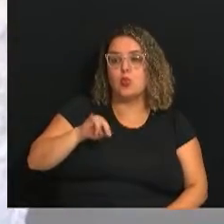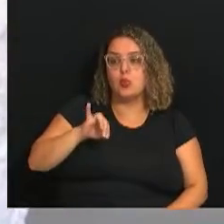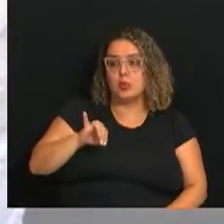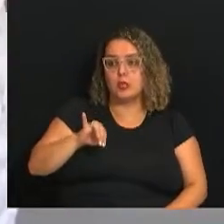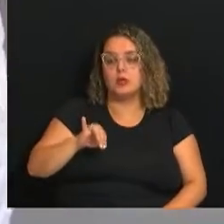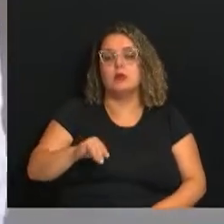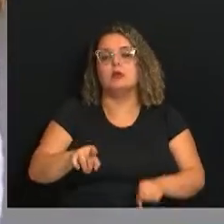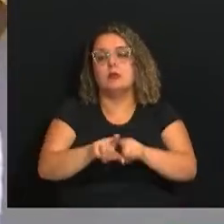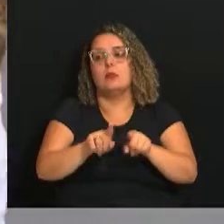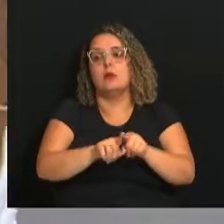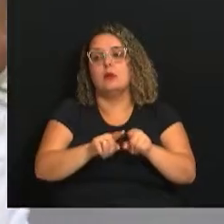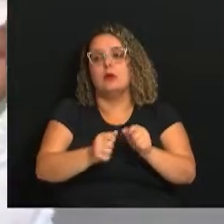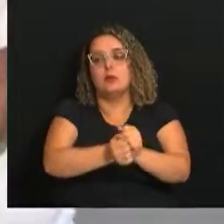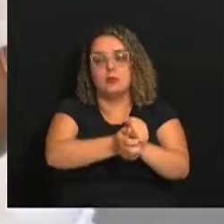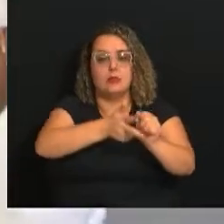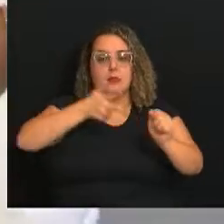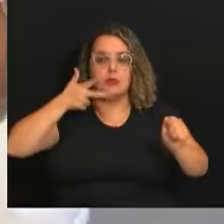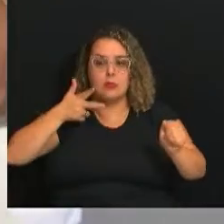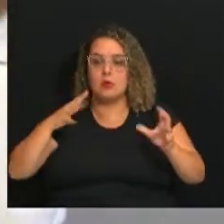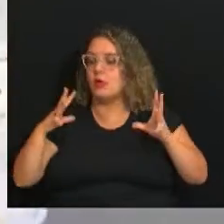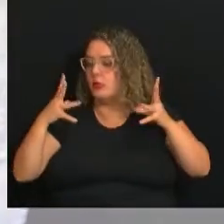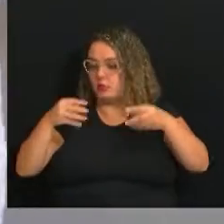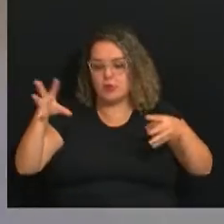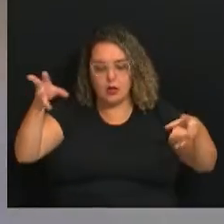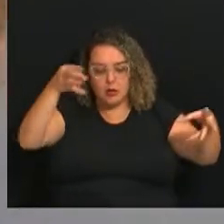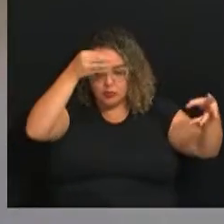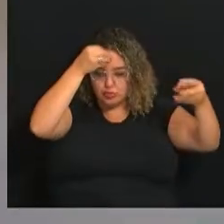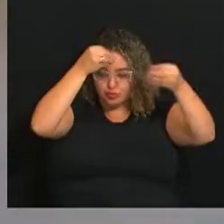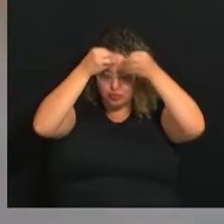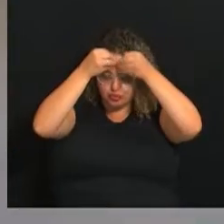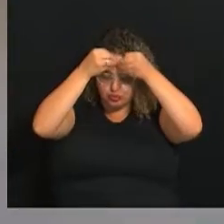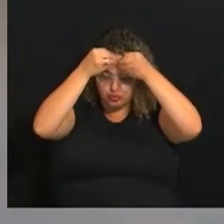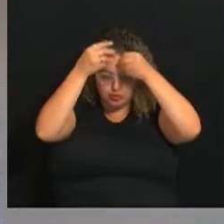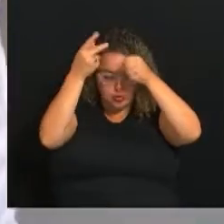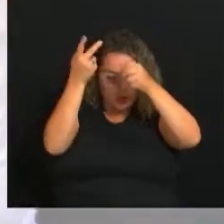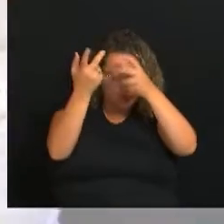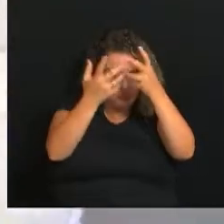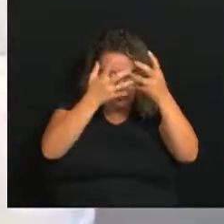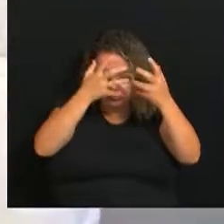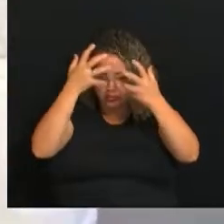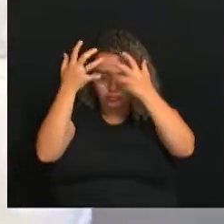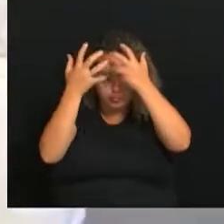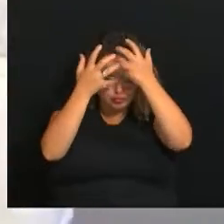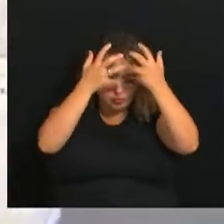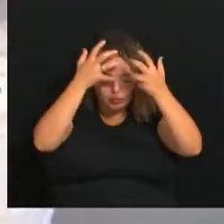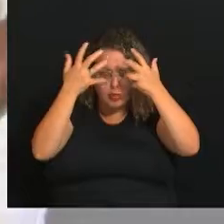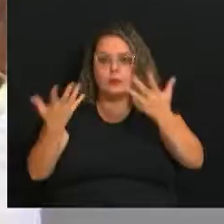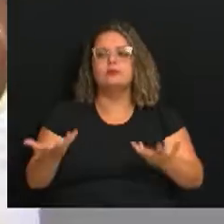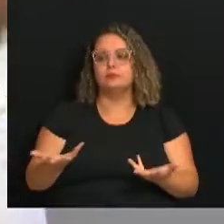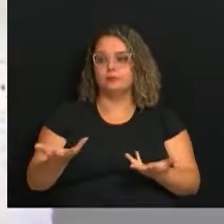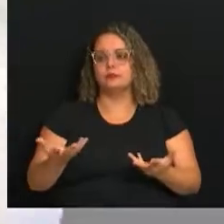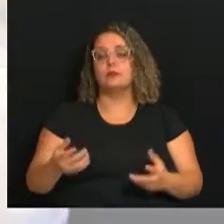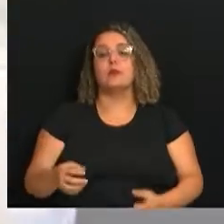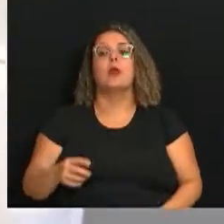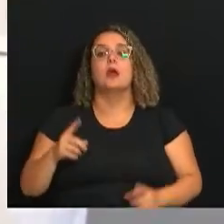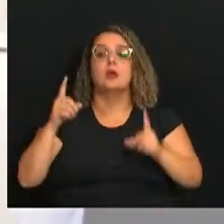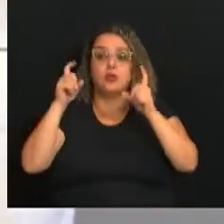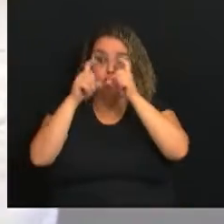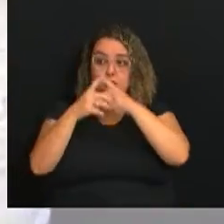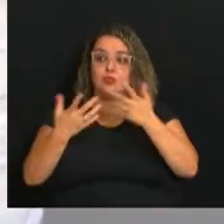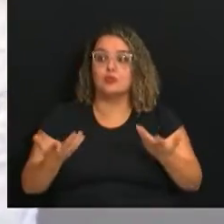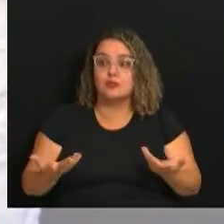produção artística, né? Que foi 2018, onde eu estava trabalhando a busca pela minha